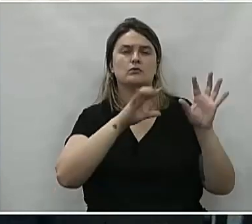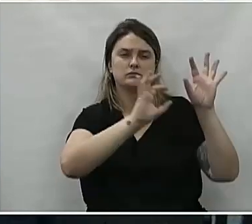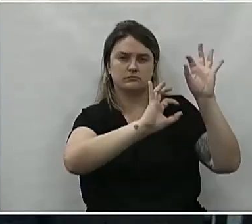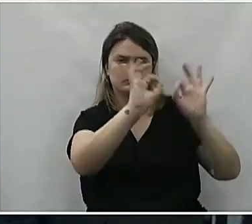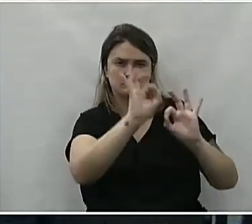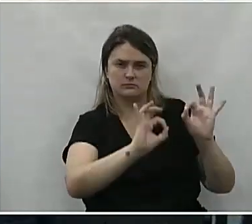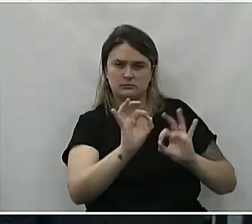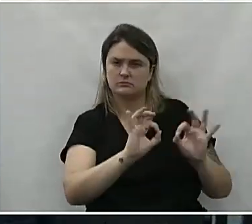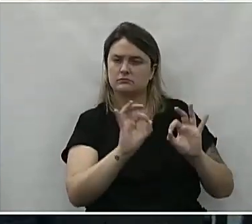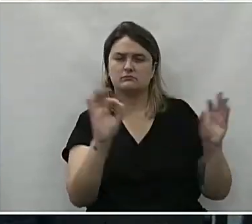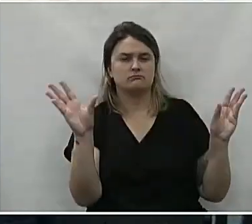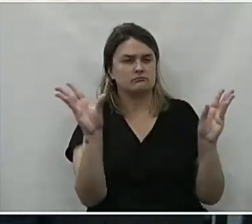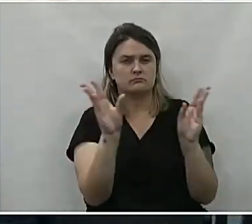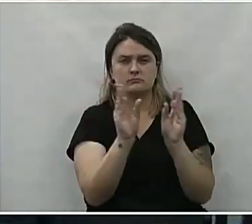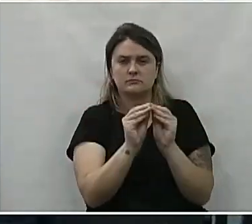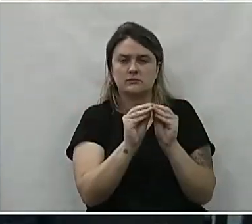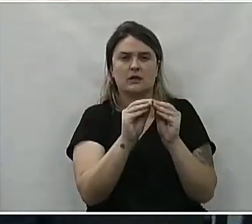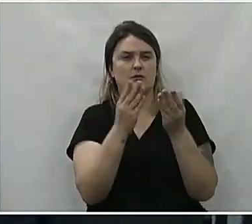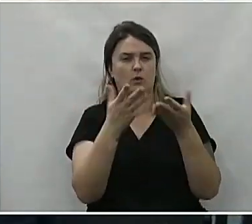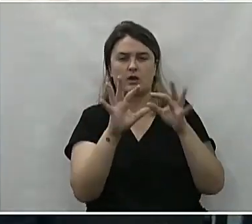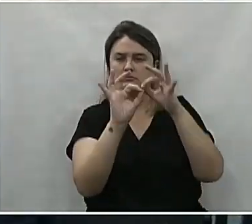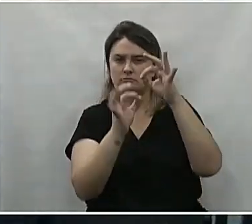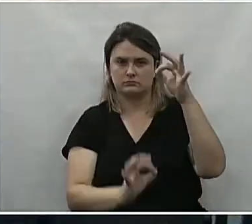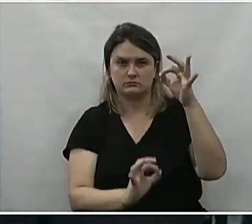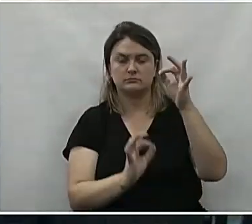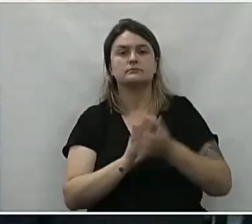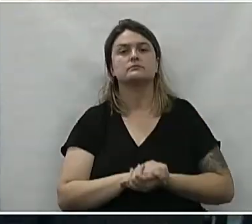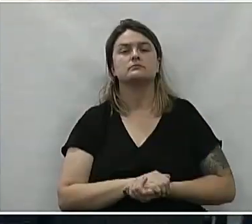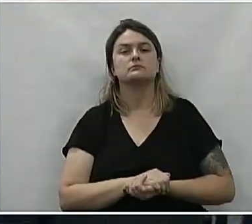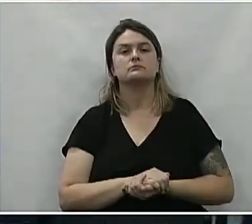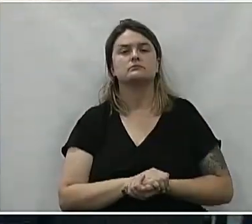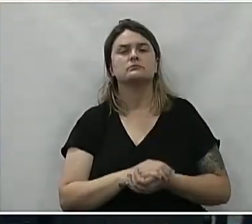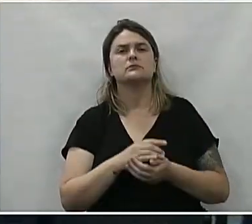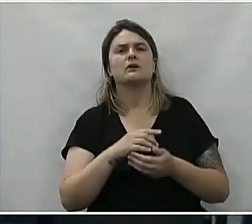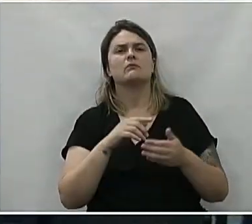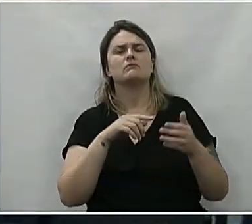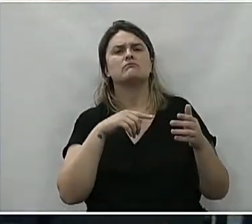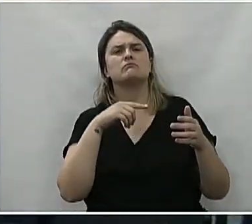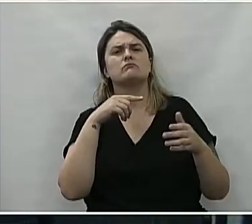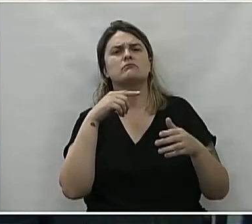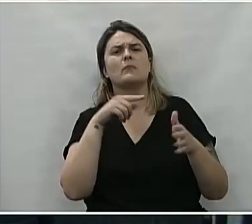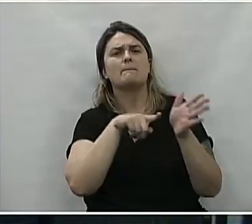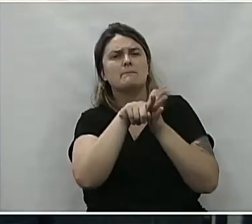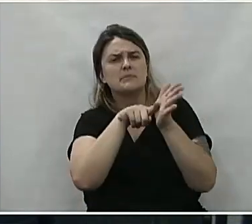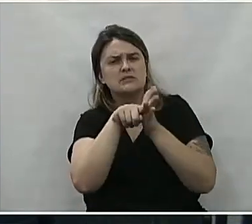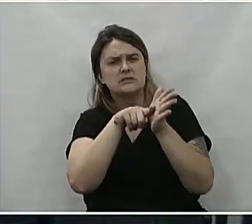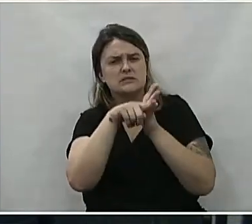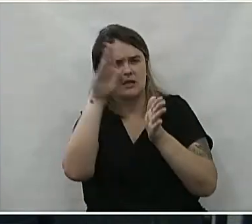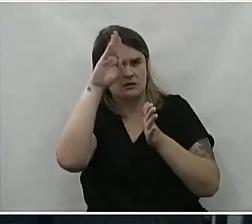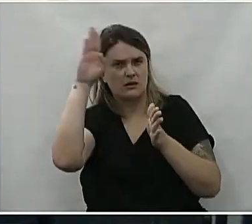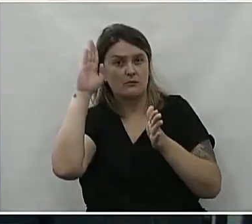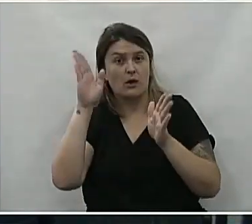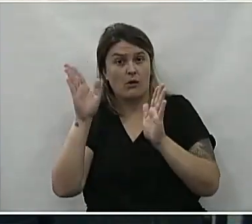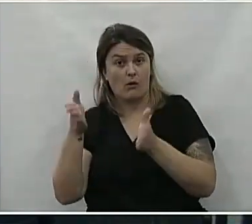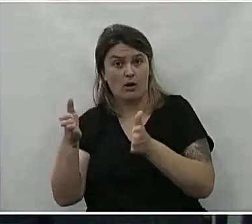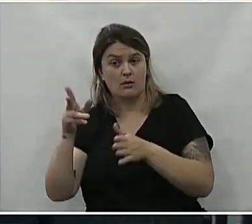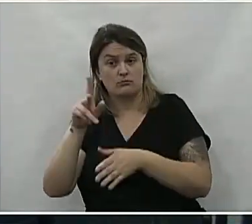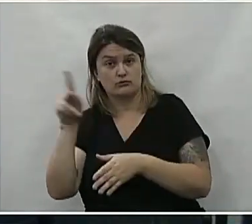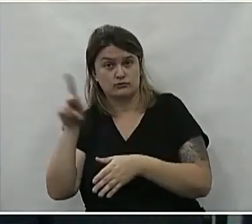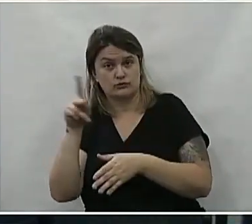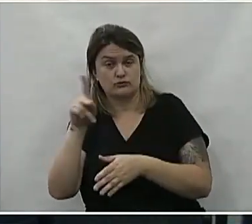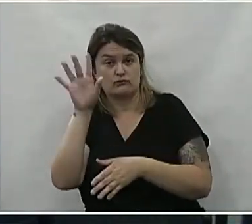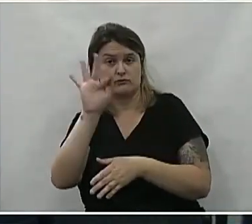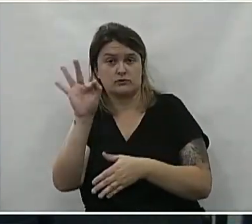De forma bem rápida Sucinta Para não tomar muito tempo Um trabalho acadêmico Realizado por um Hoje professor Da